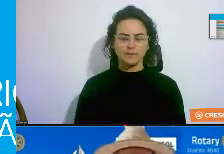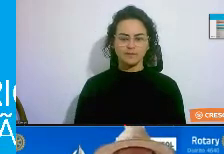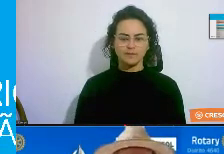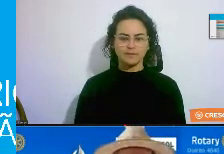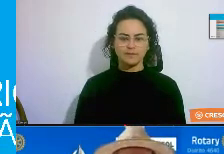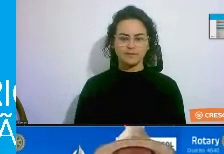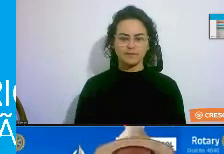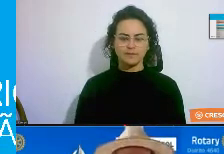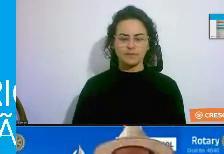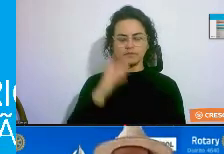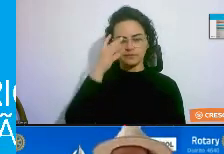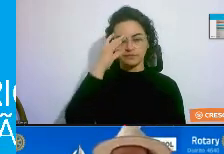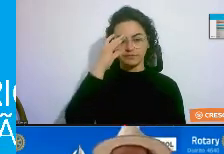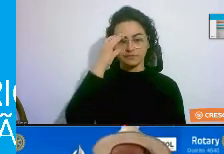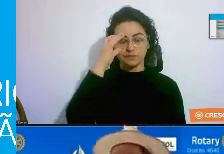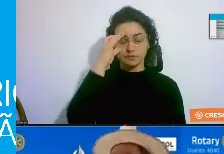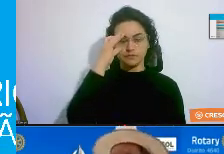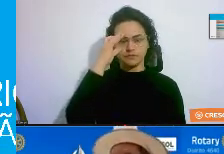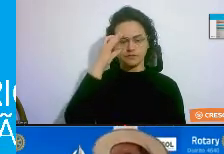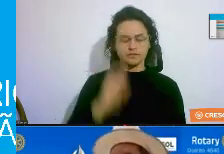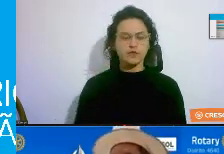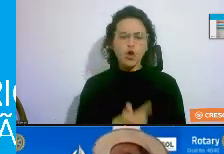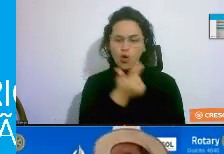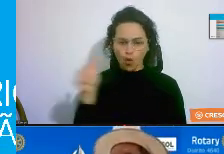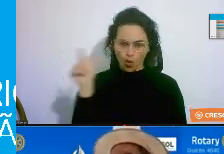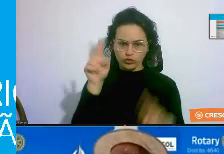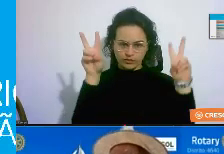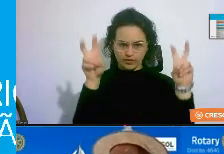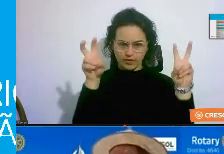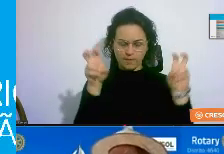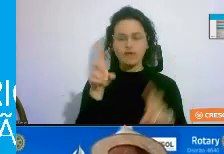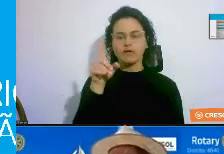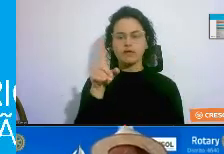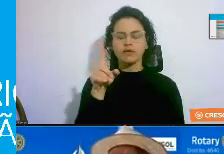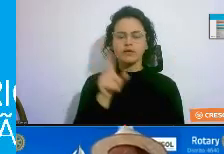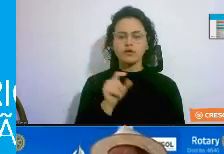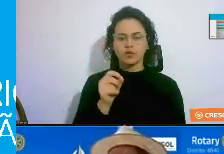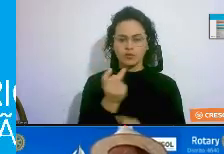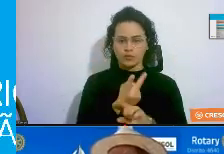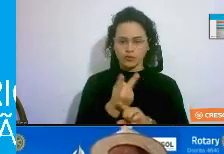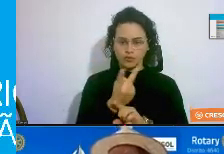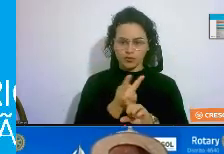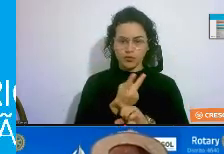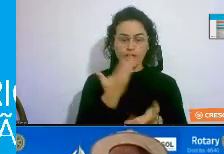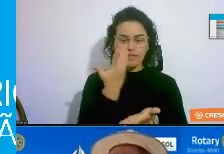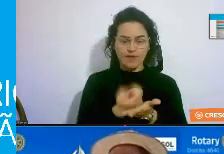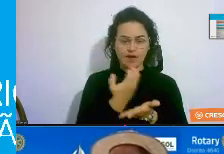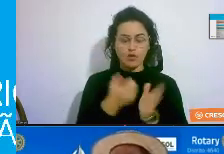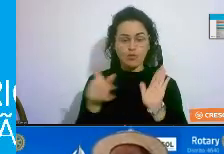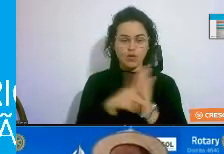Mudando um pouquinho de assunto, eu procurei dos dados da Fundação